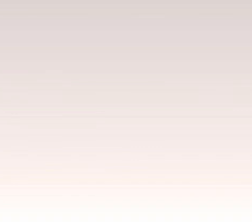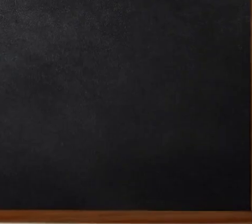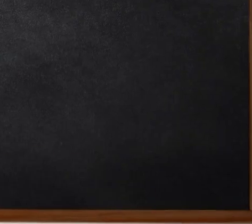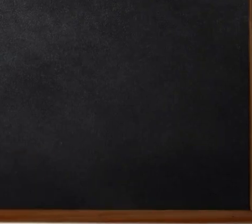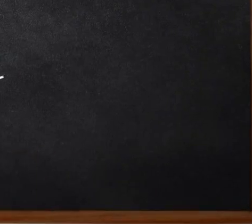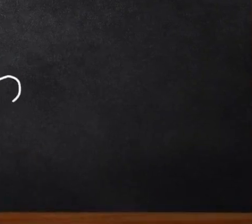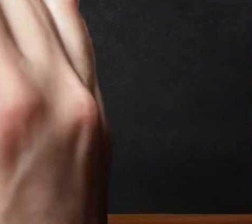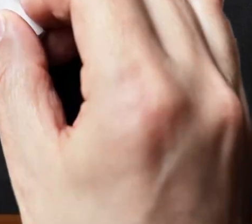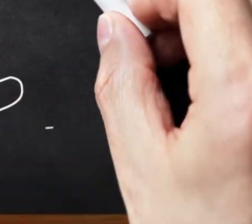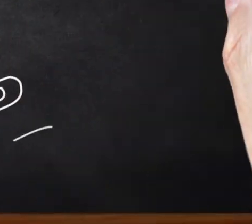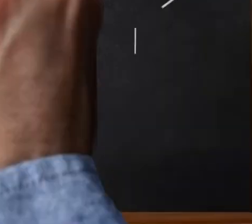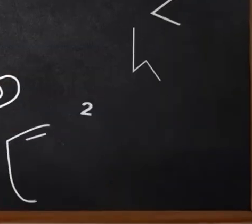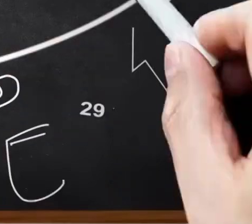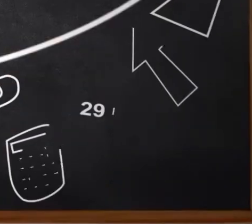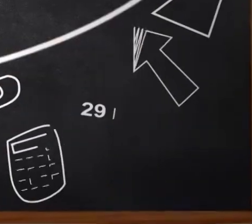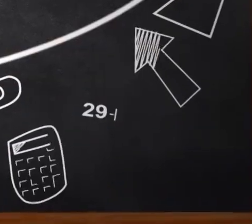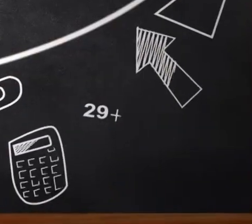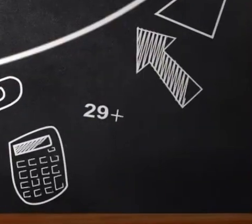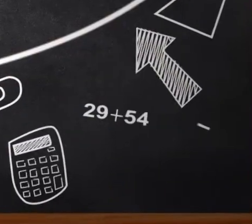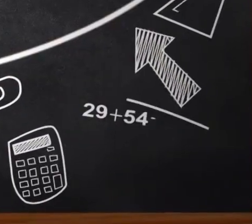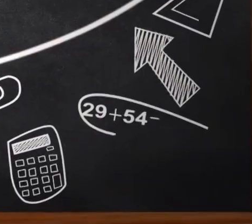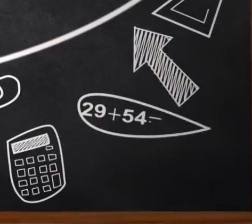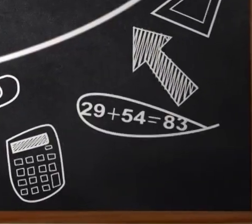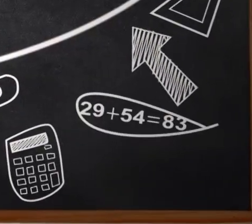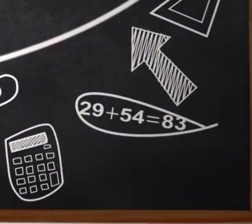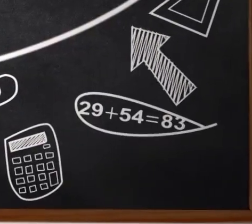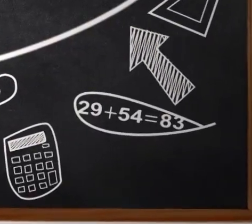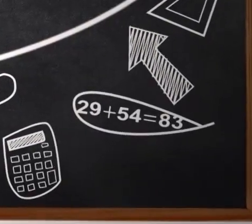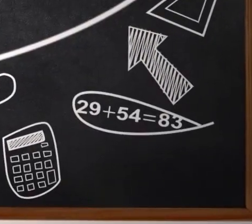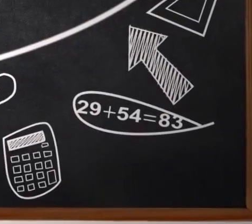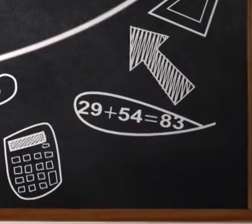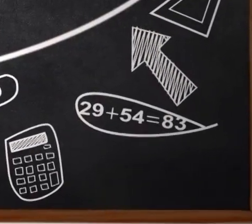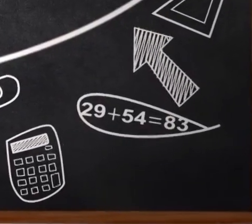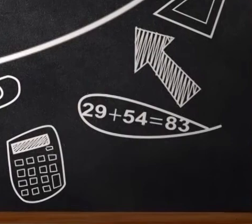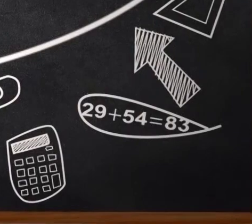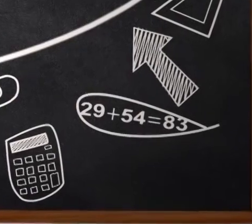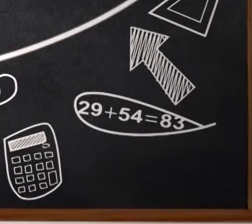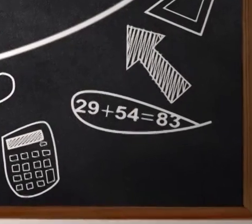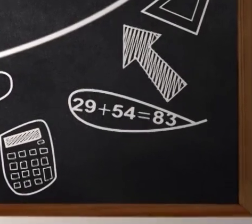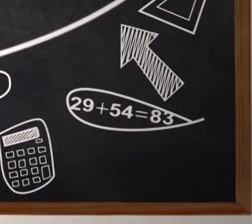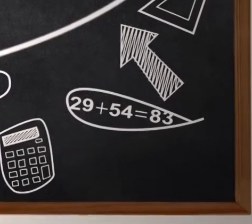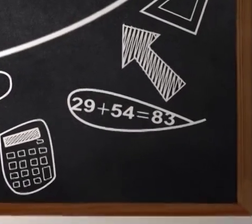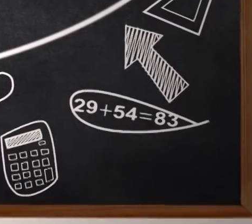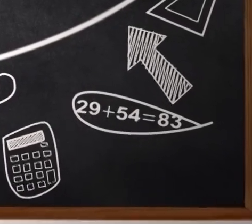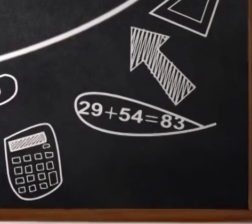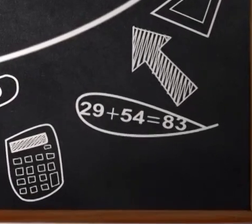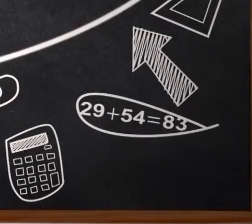E aí E aí